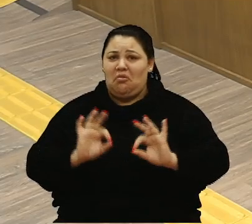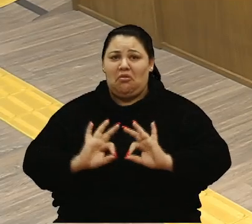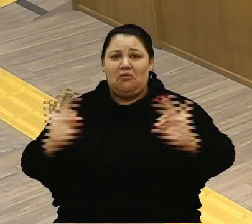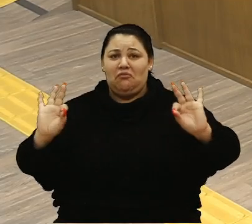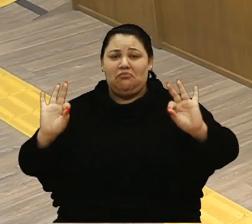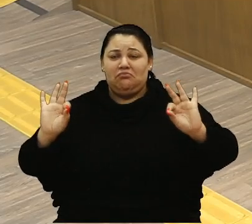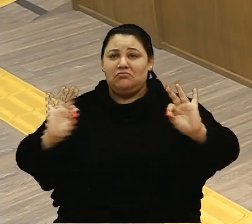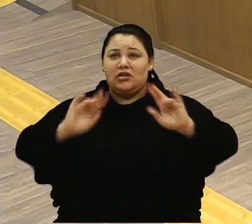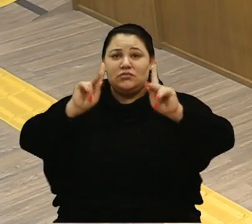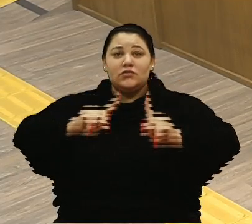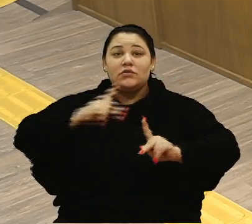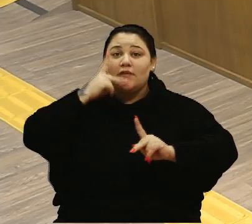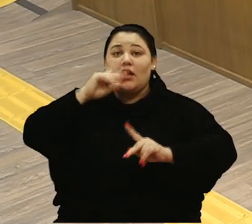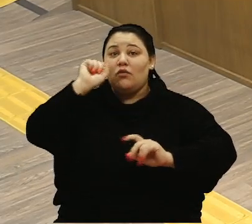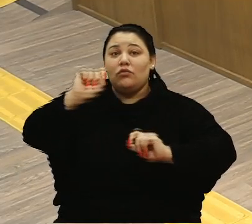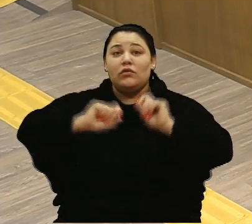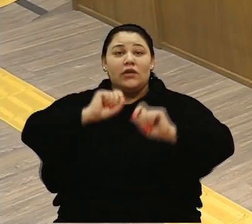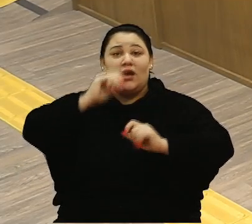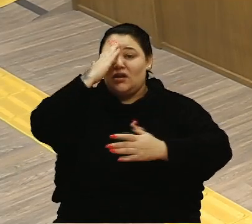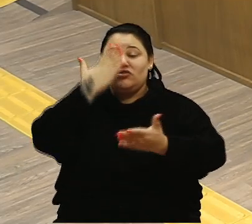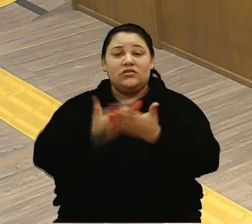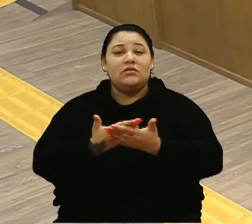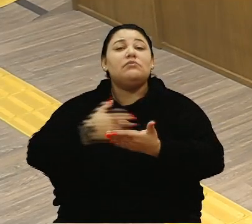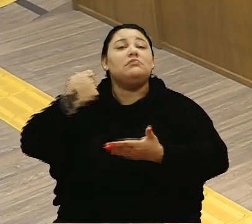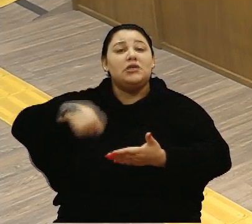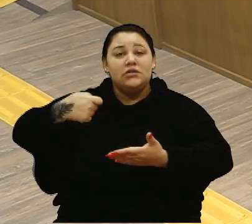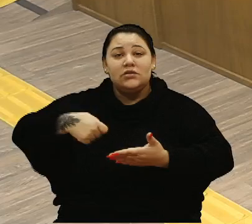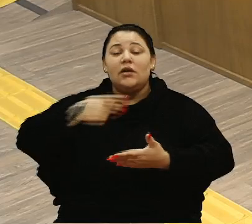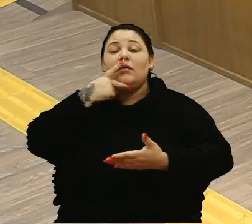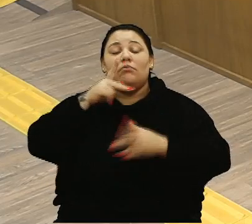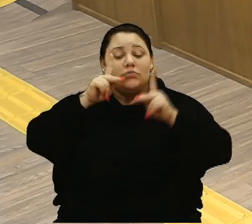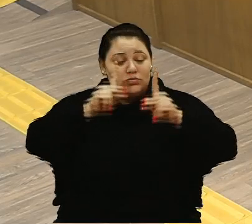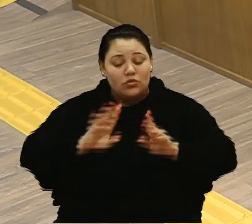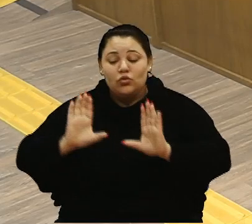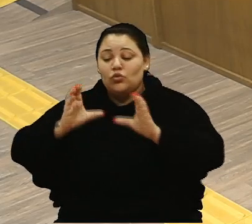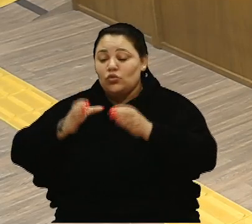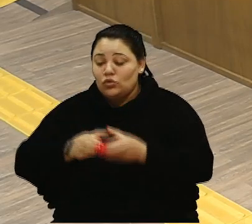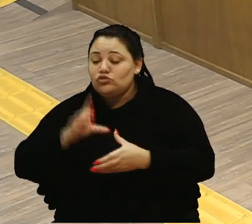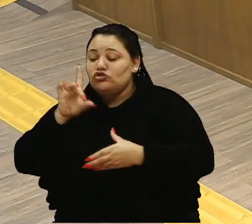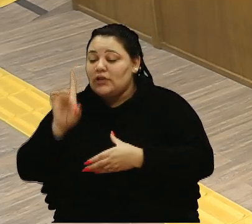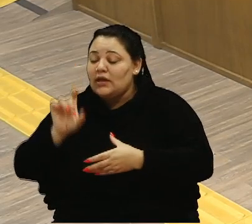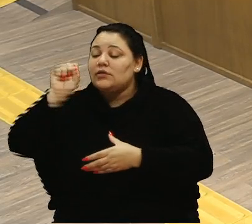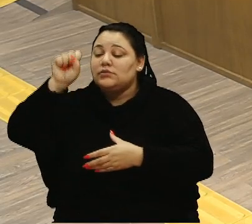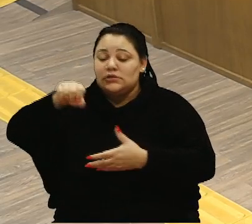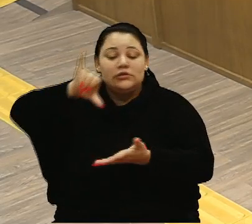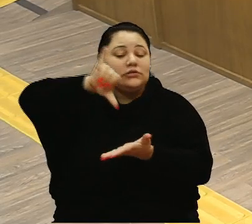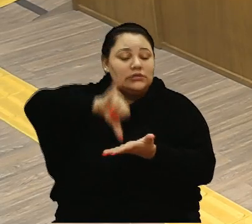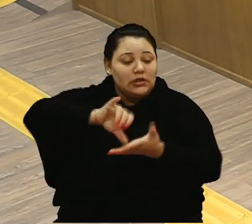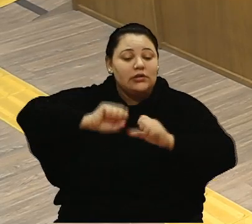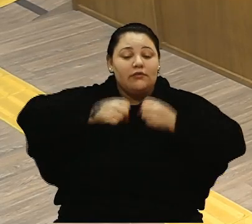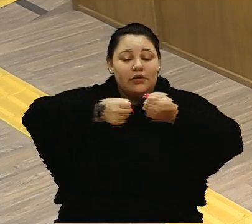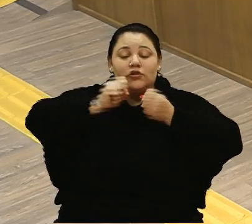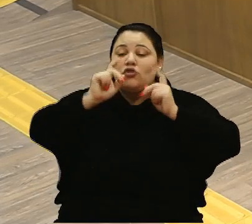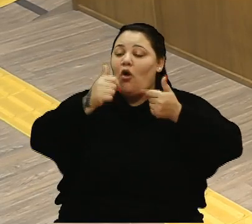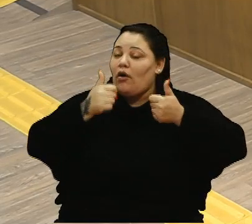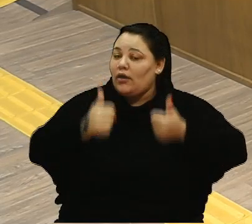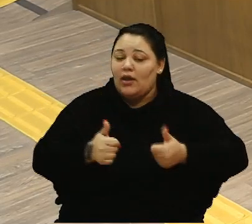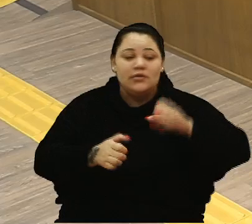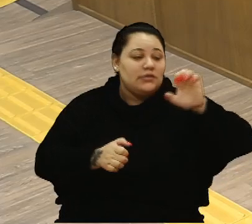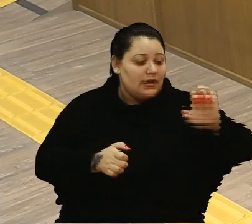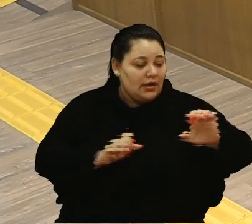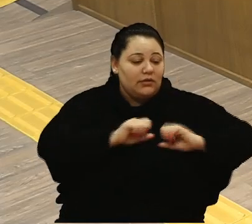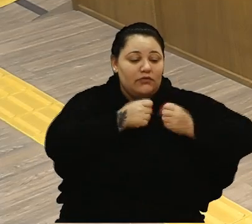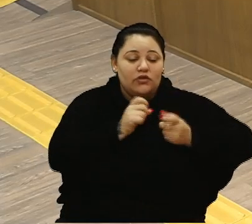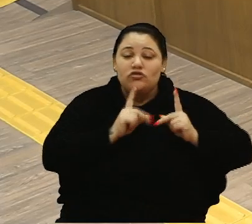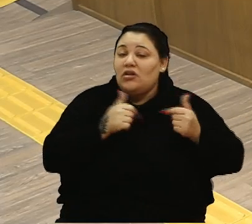manifestarem aquilo que elas acreditam. Tem que manifestar. Se a pessoa é de direita, é de centro, é de esquerda. Eu sou da política,